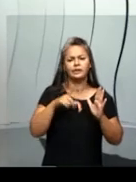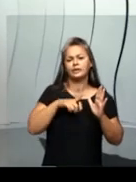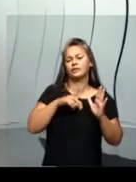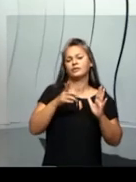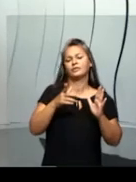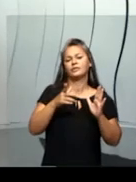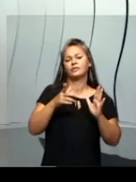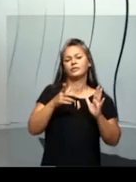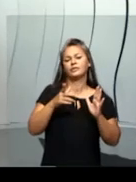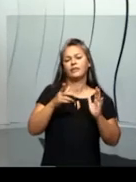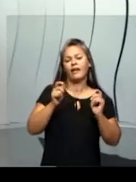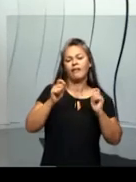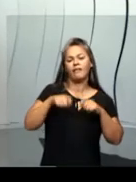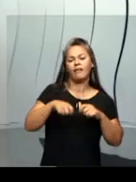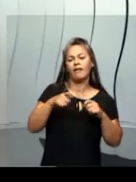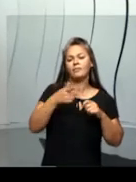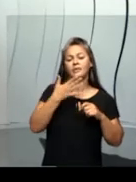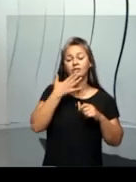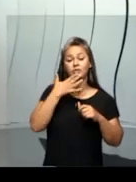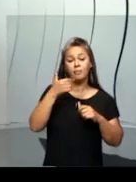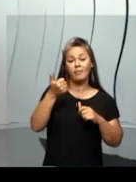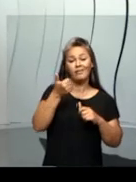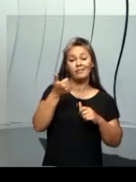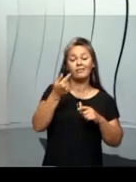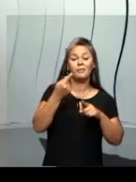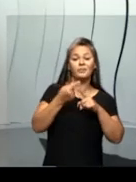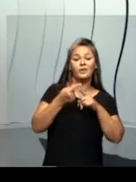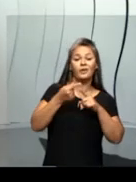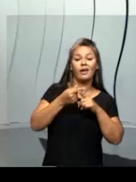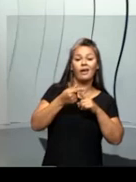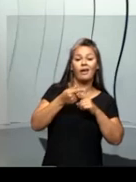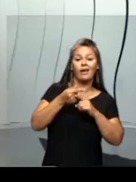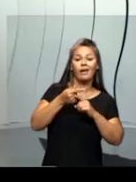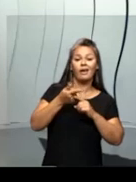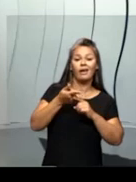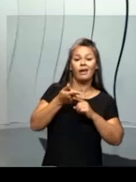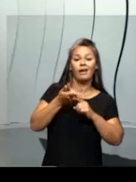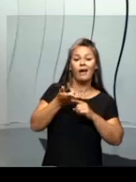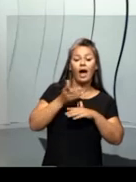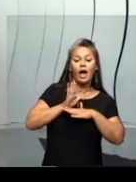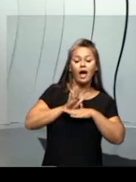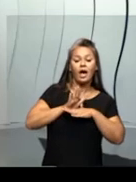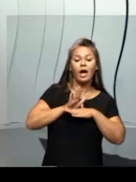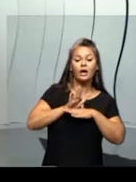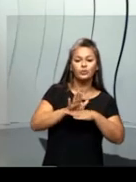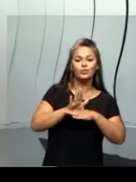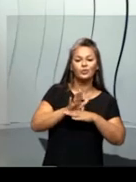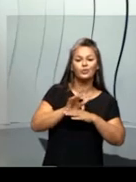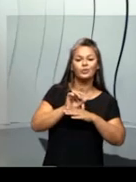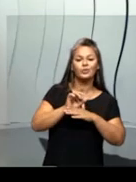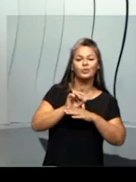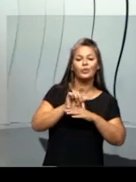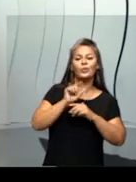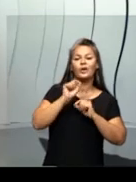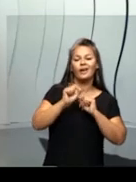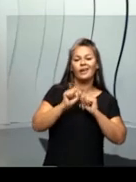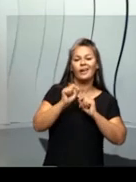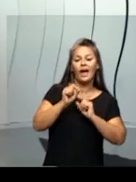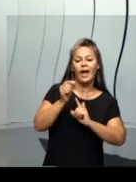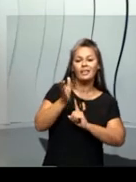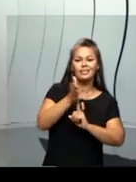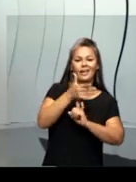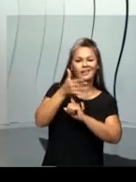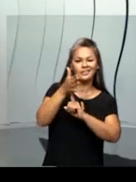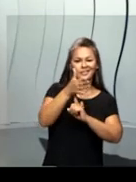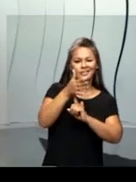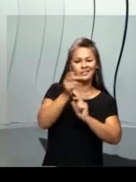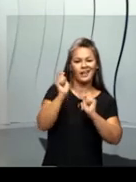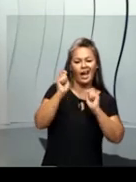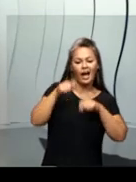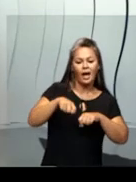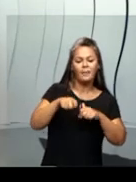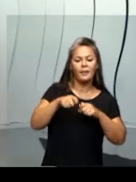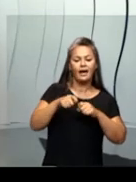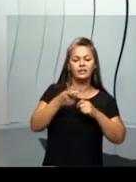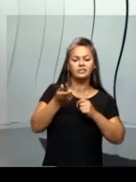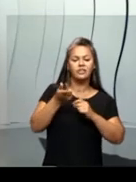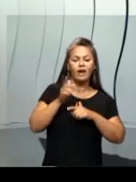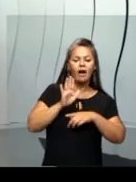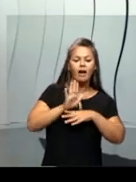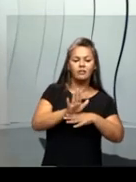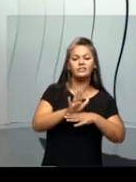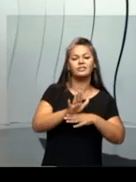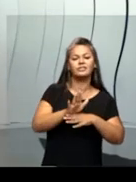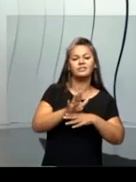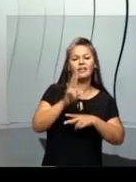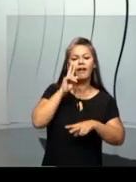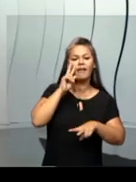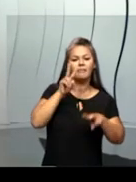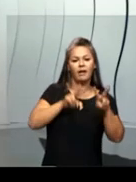história, da sociedade, esses mapas foram adquirindo, né? Foi adquirindo novos formatos e automaticamente é que a gente conhece